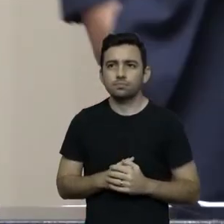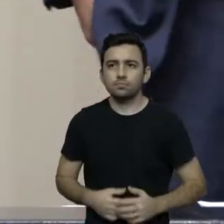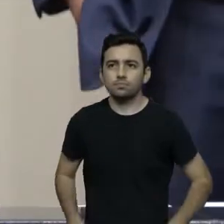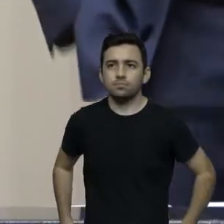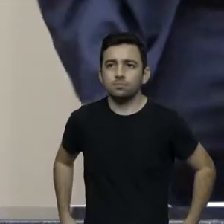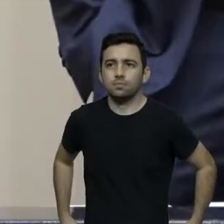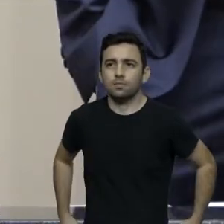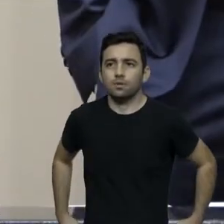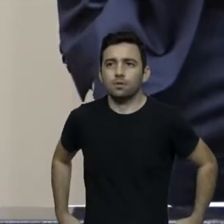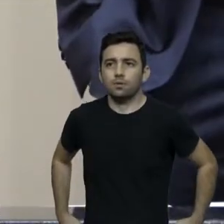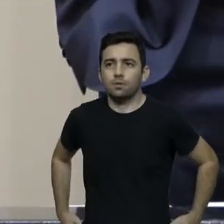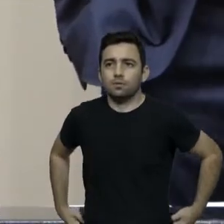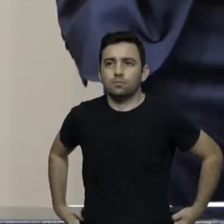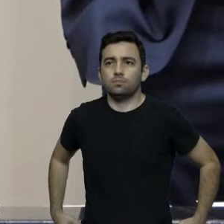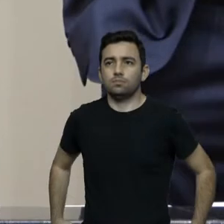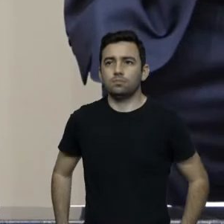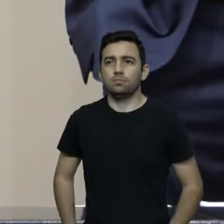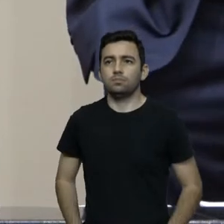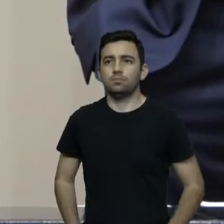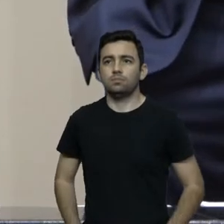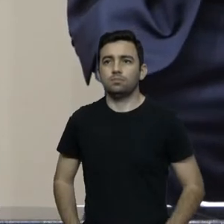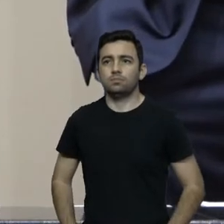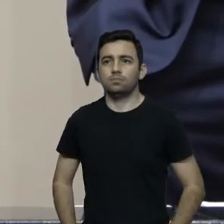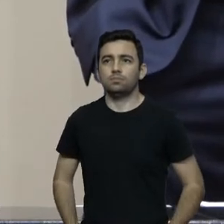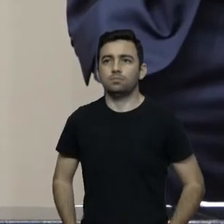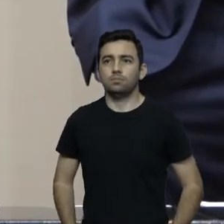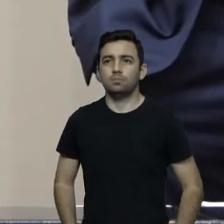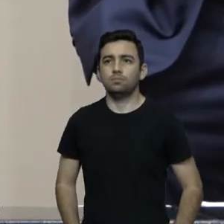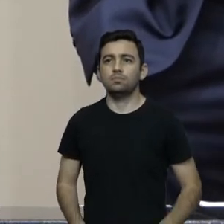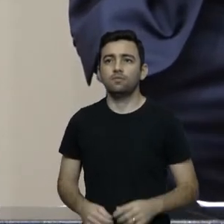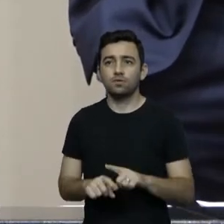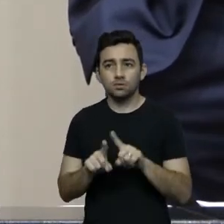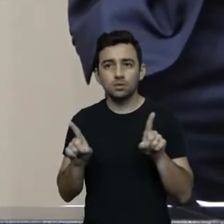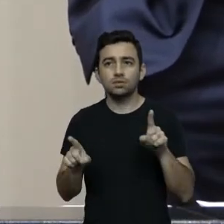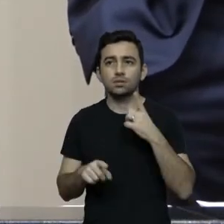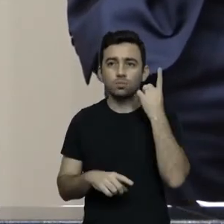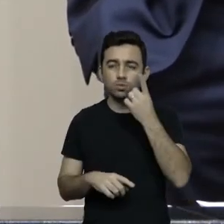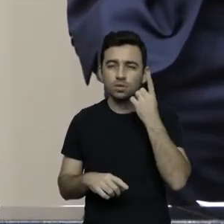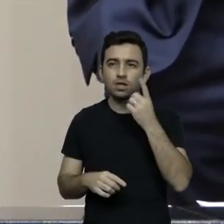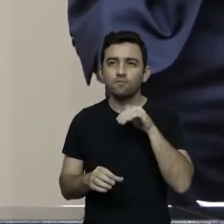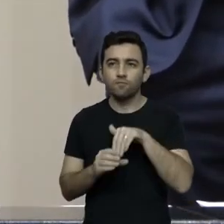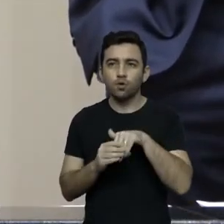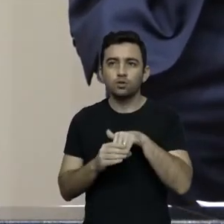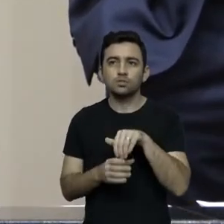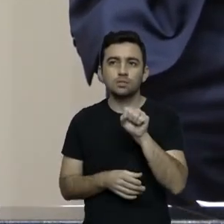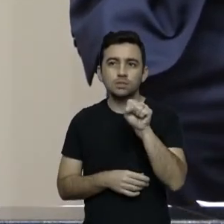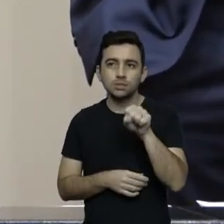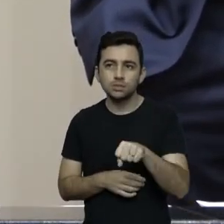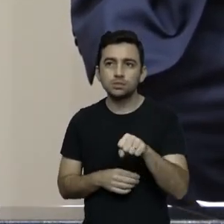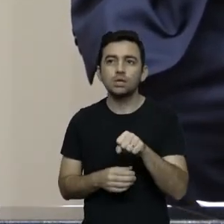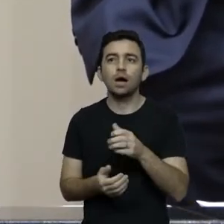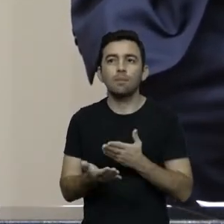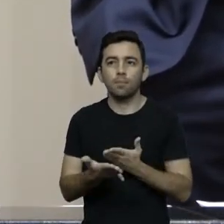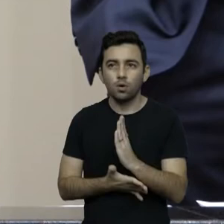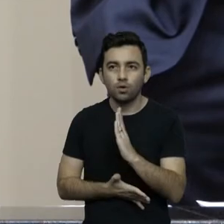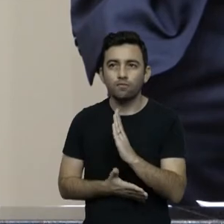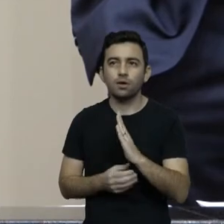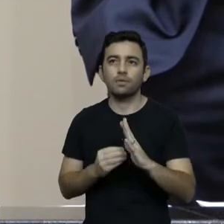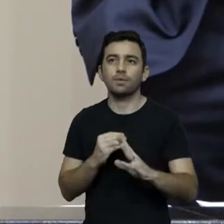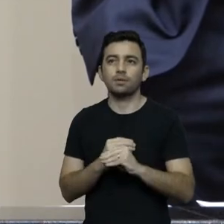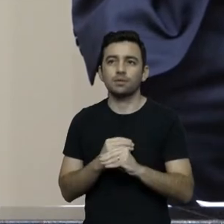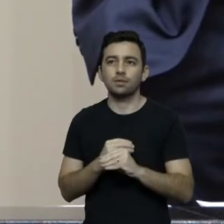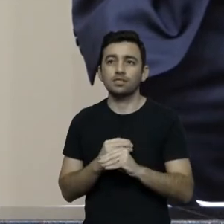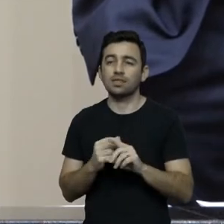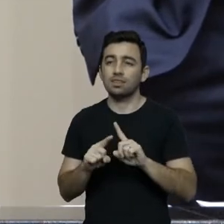do painel os deputados que votarem sim aprovam a emendas dos deputados que votarem não